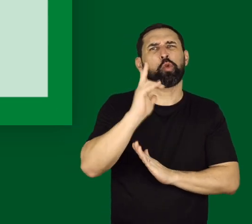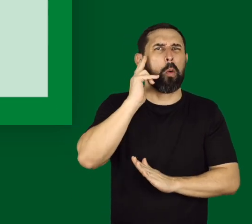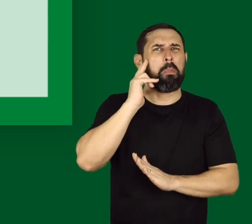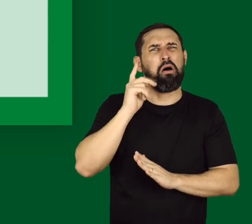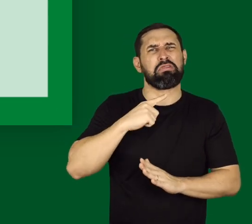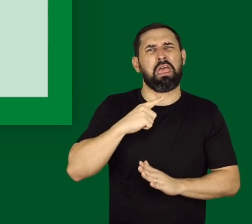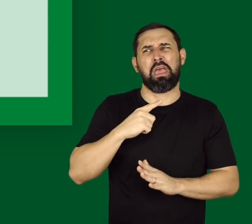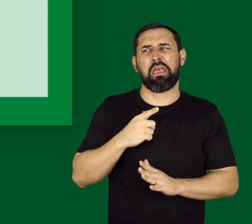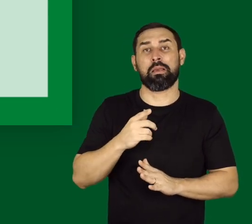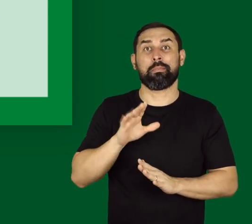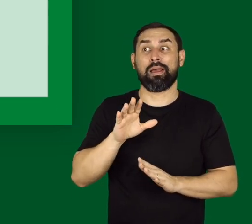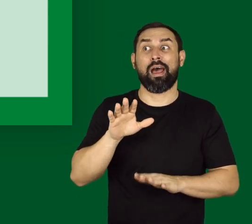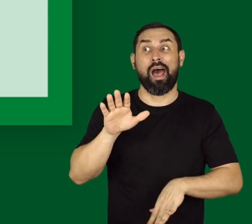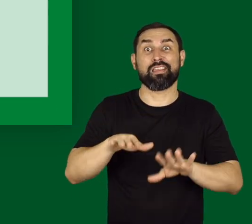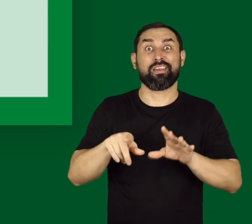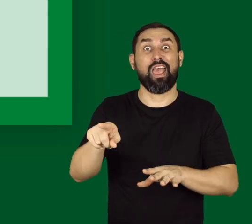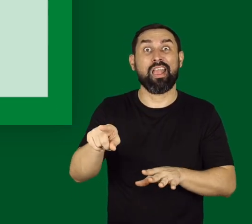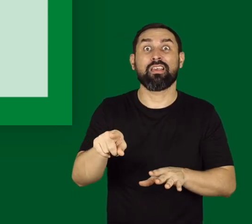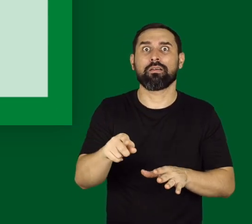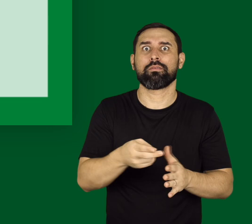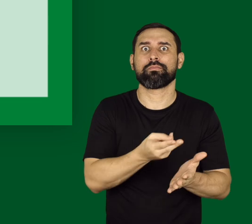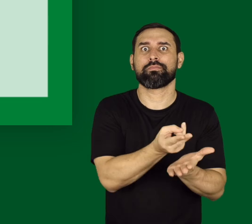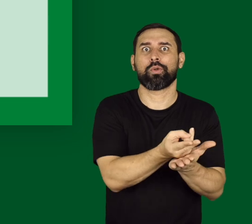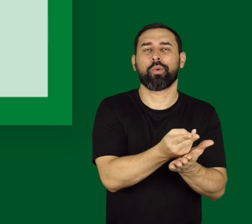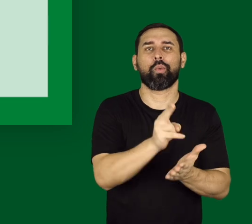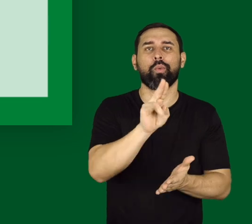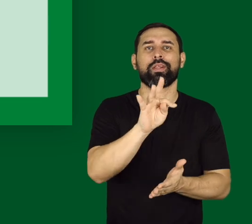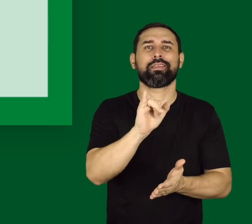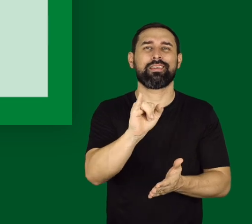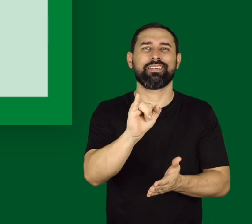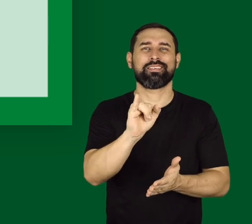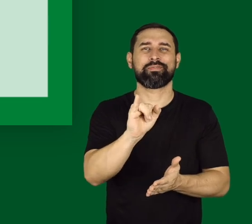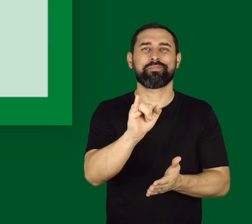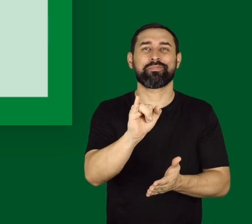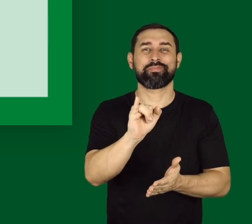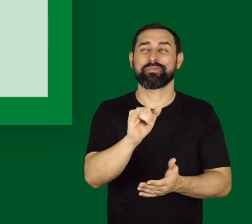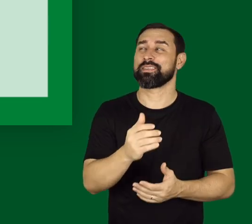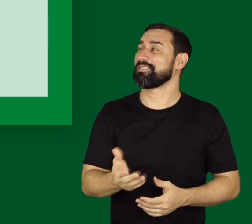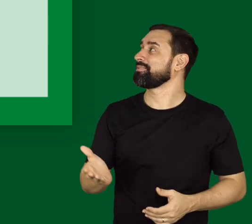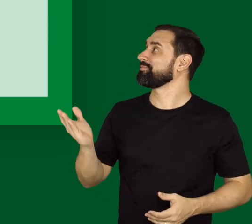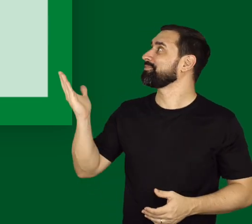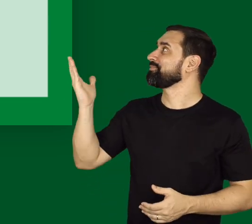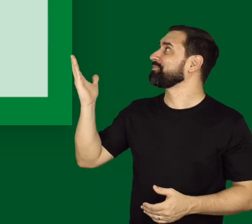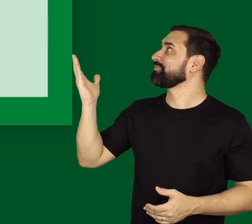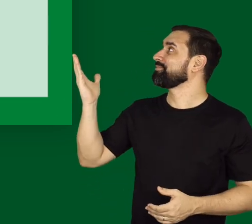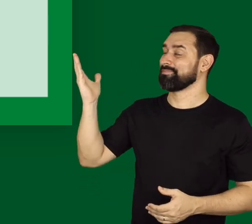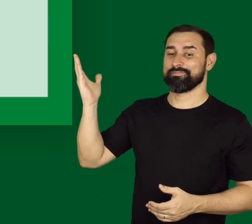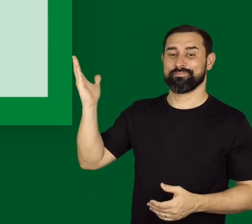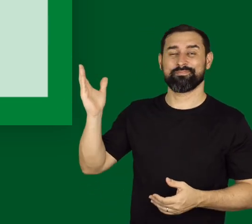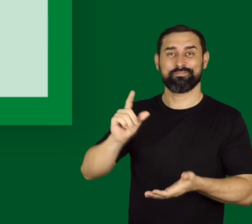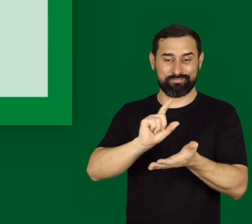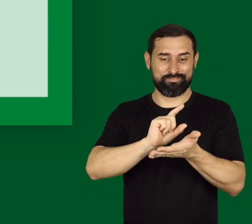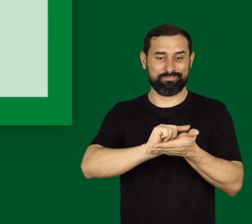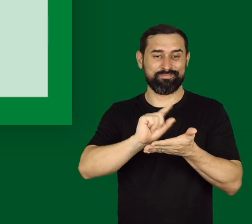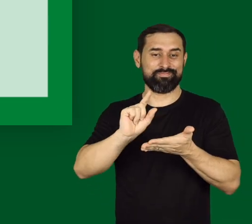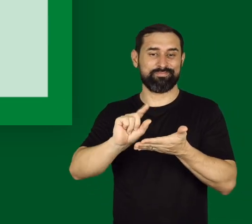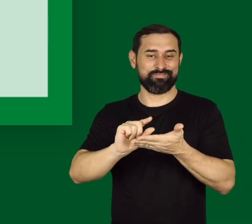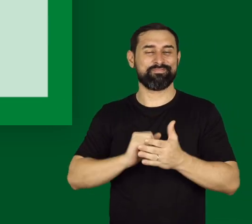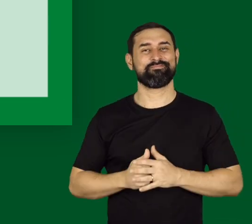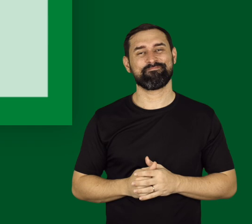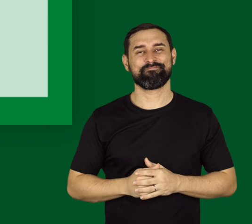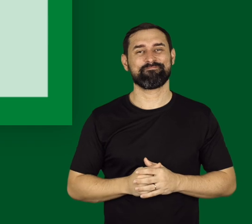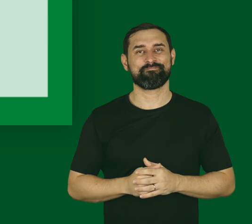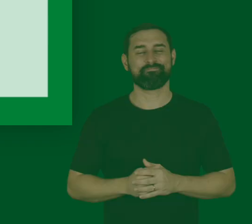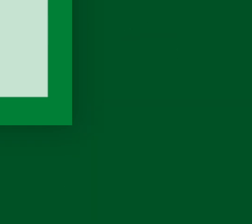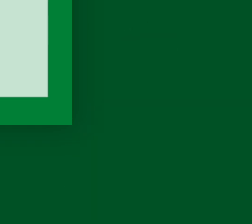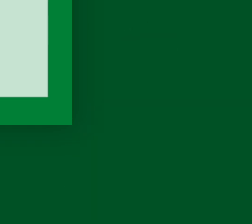faz saturação venosa mista, que você junta drogas, nora com epinefrina, outras